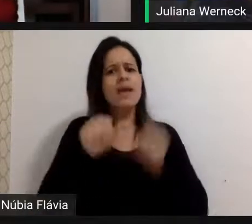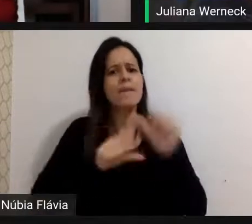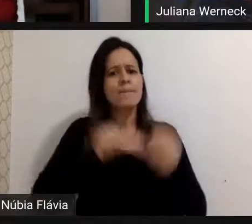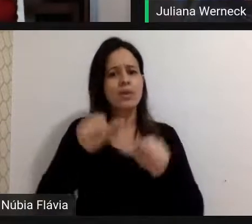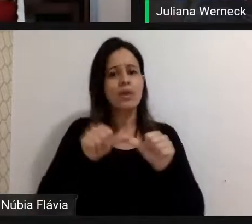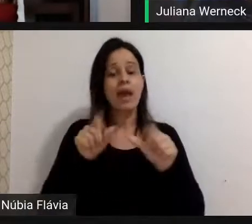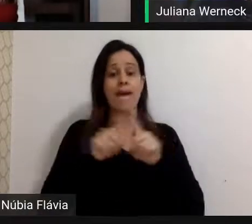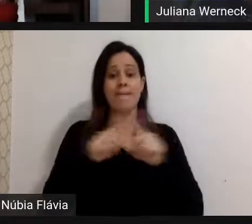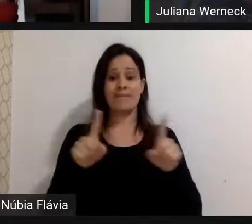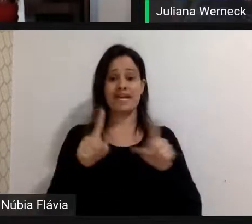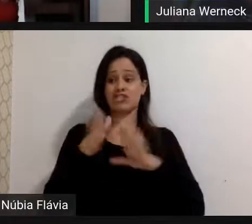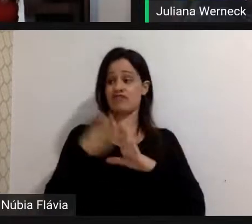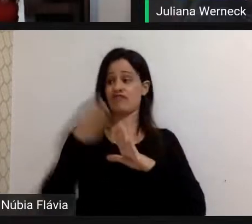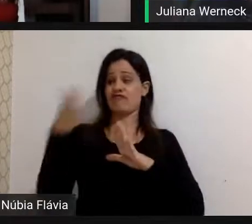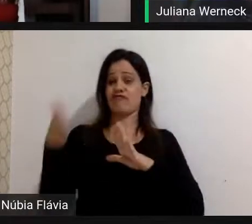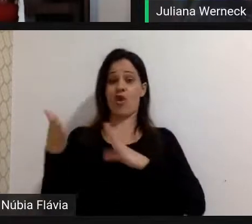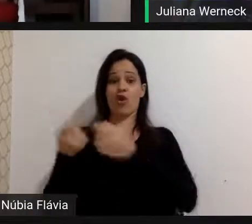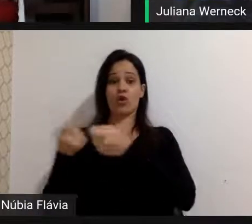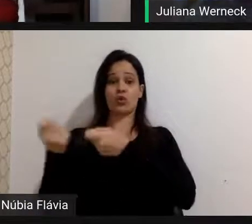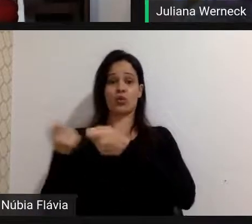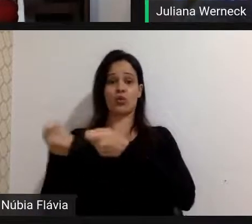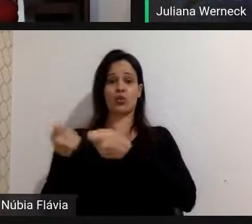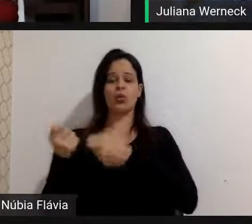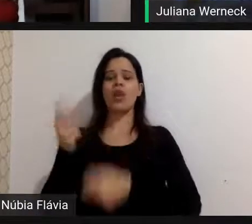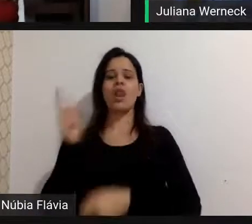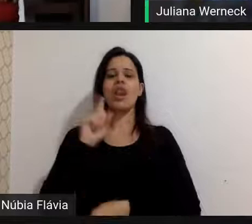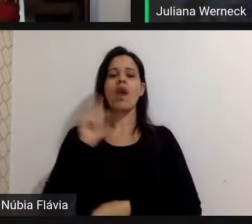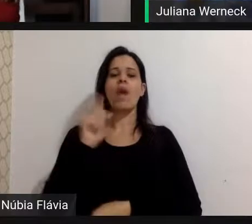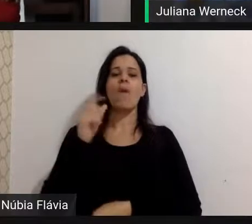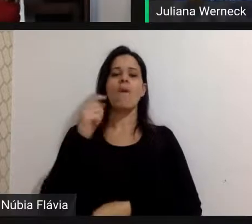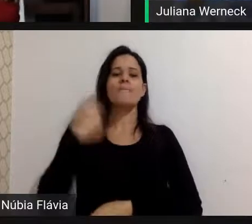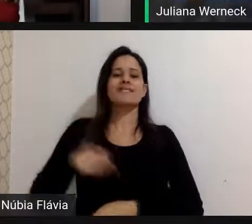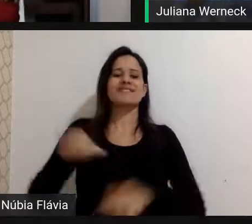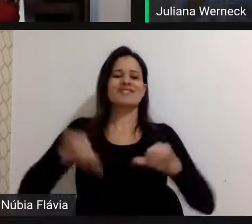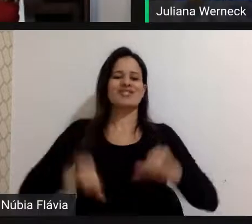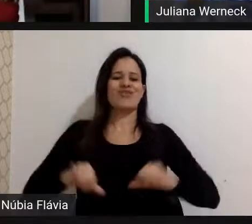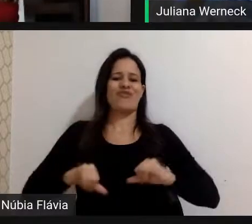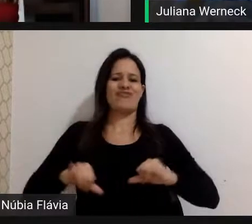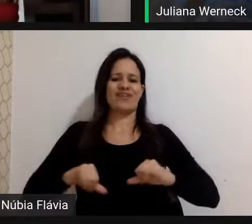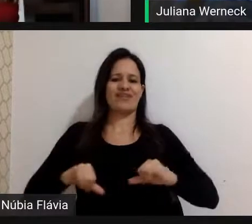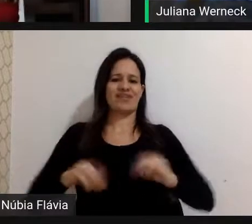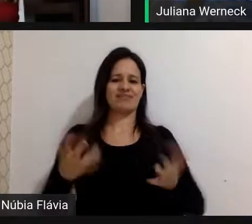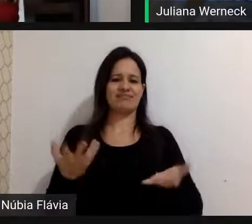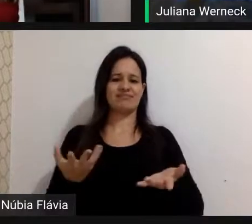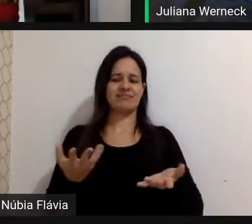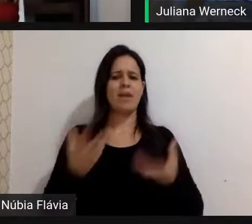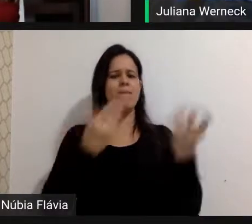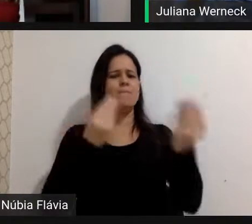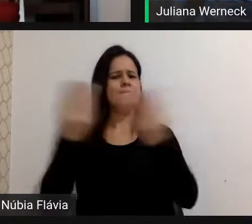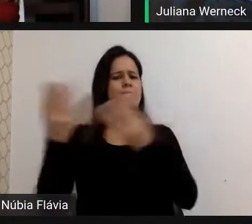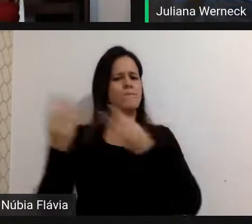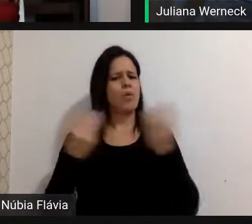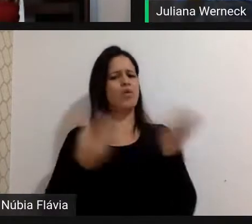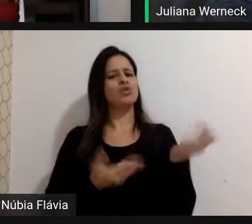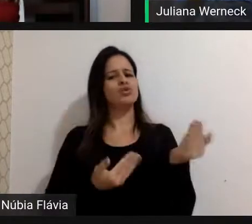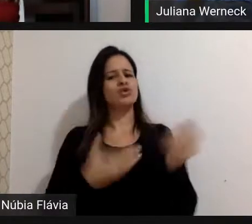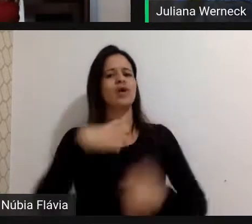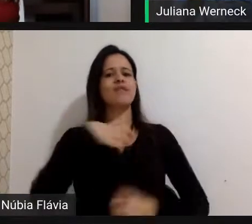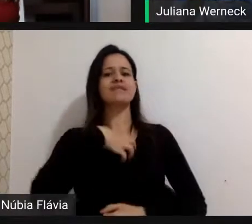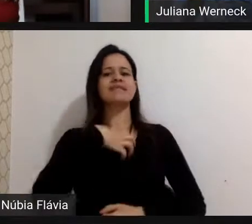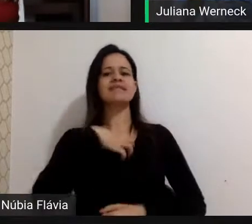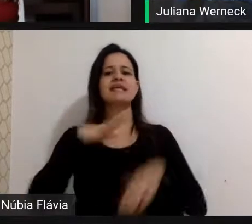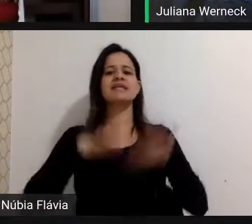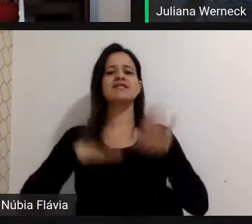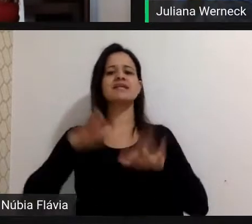controle, realmente a gente não precisa gastar energia com aquilo. Então, eu entendo que muitos jovens se sentem, às